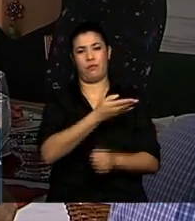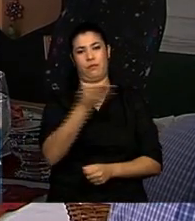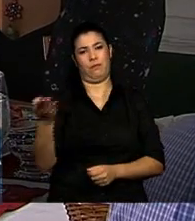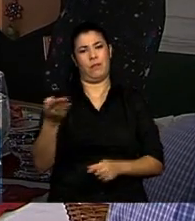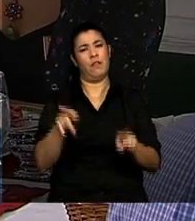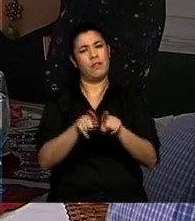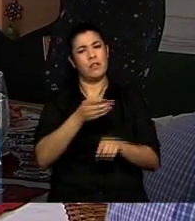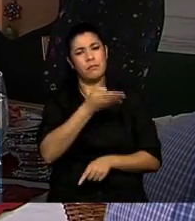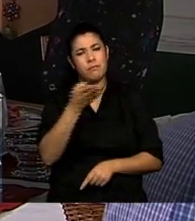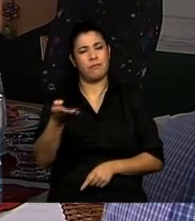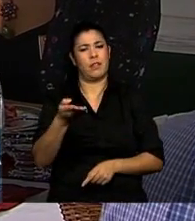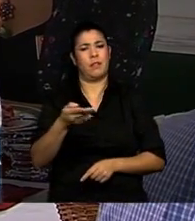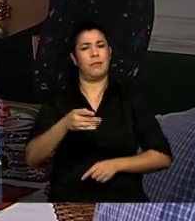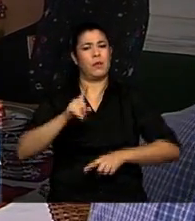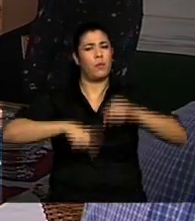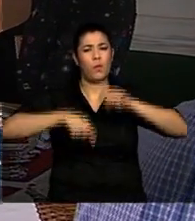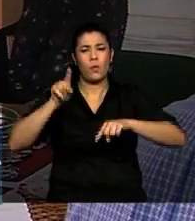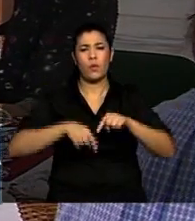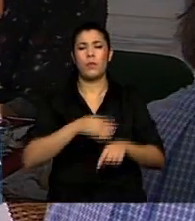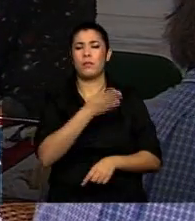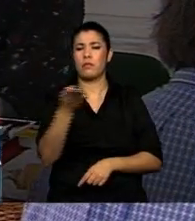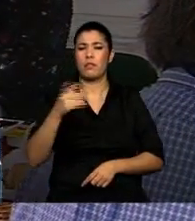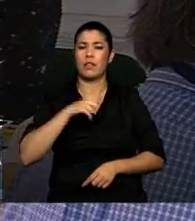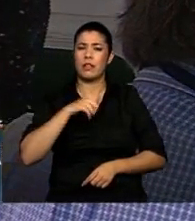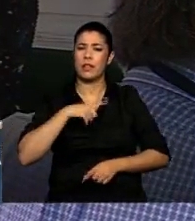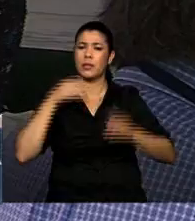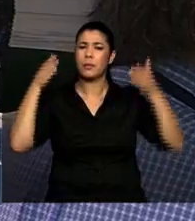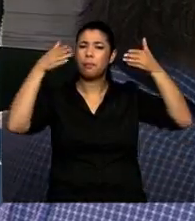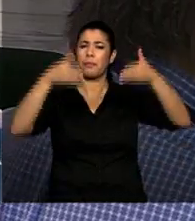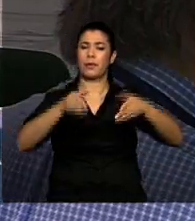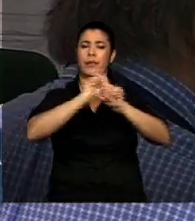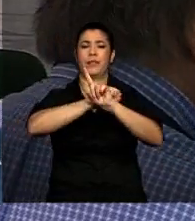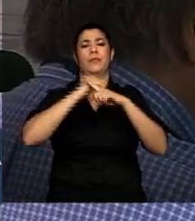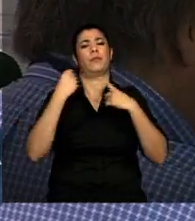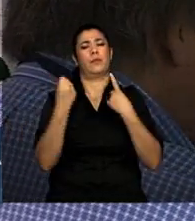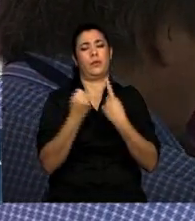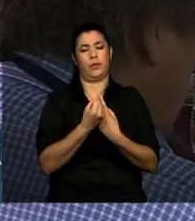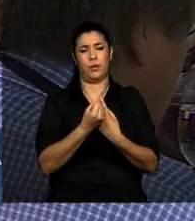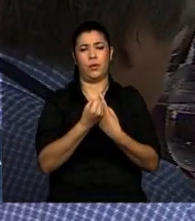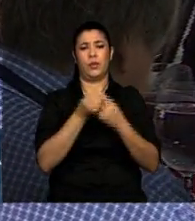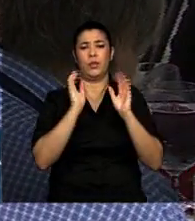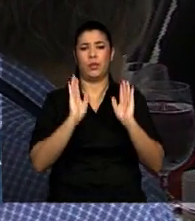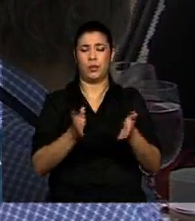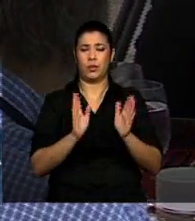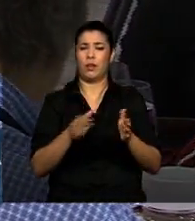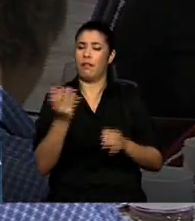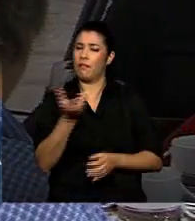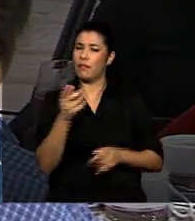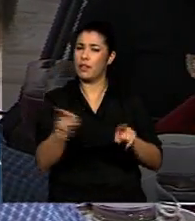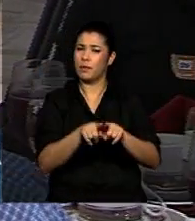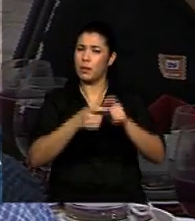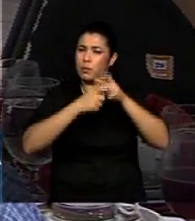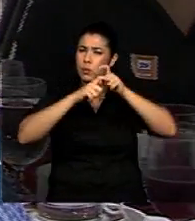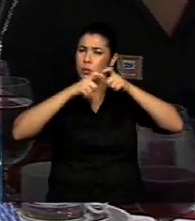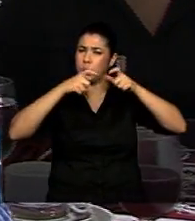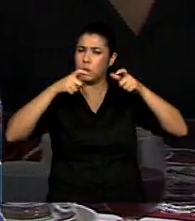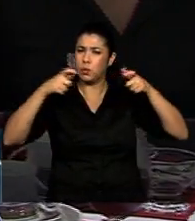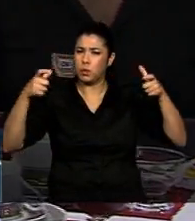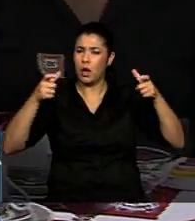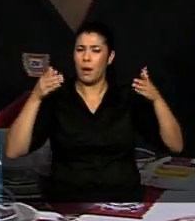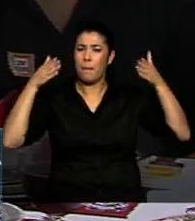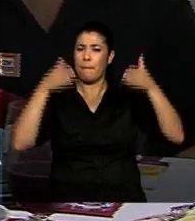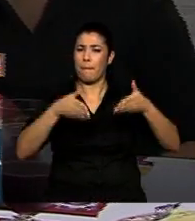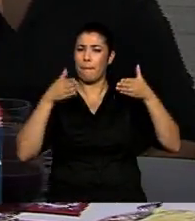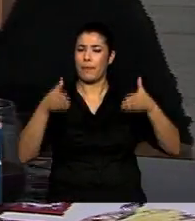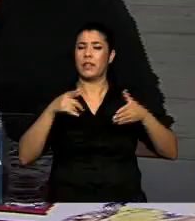ou através de todos os instrumentos e meios de participação social eh nós queremos ampliar ao máximo esta participação